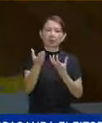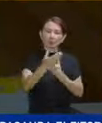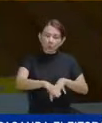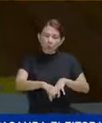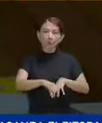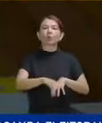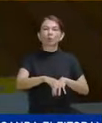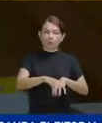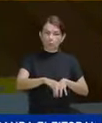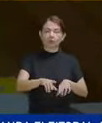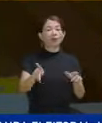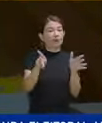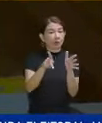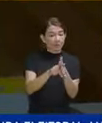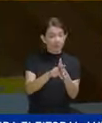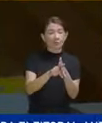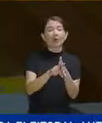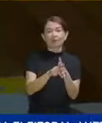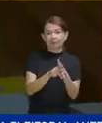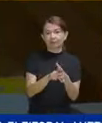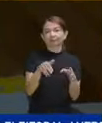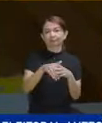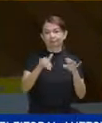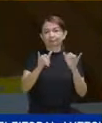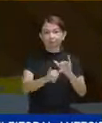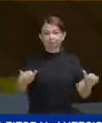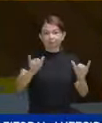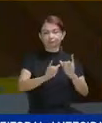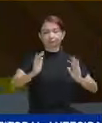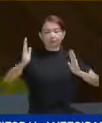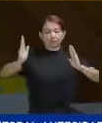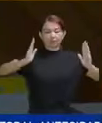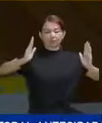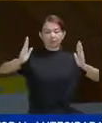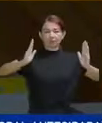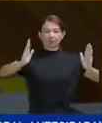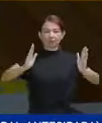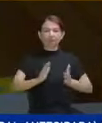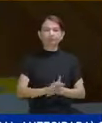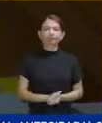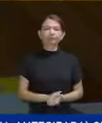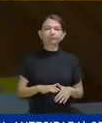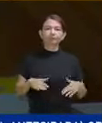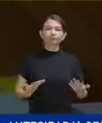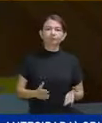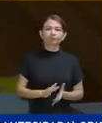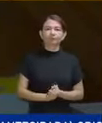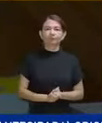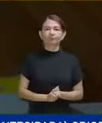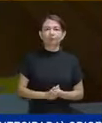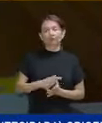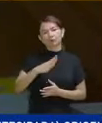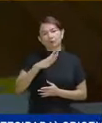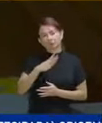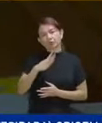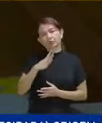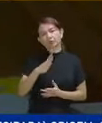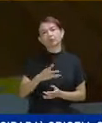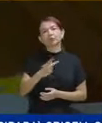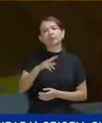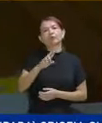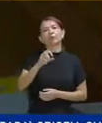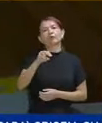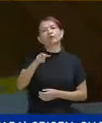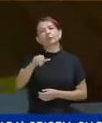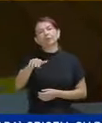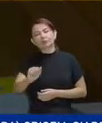o caráter eleitoral da propaganda veiculada em período defeso. Ao final, requereu o conhecimento e provimento do recurso.